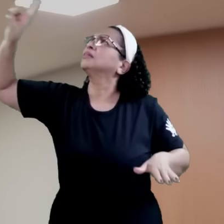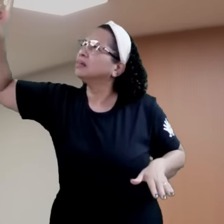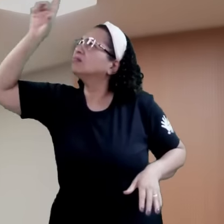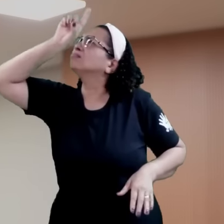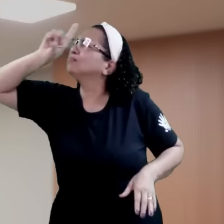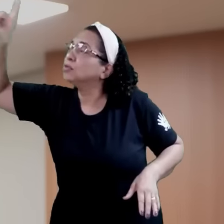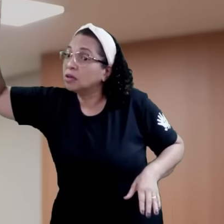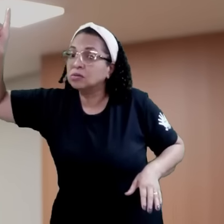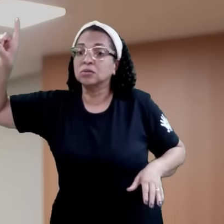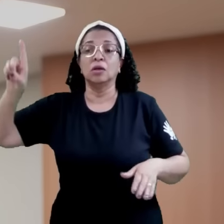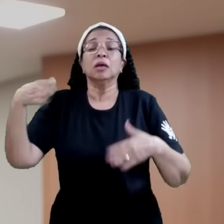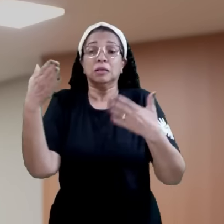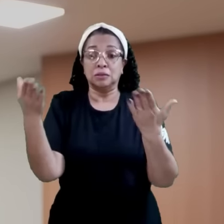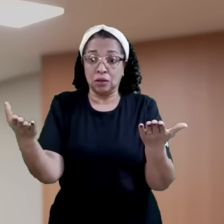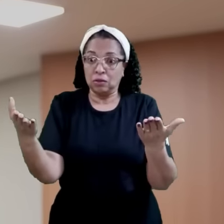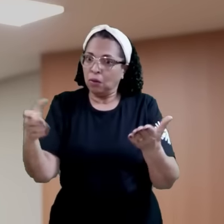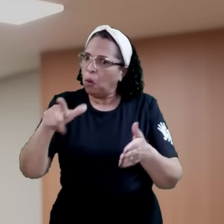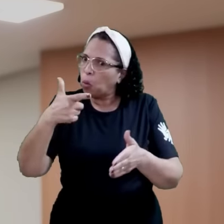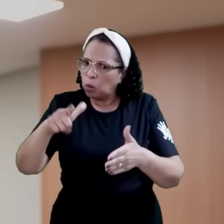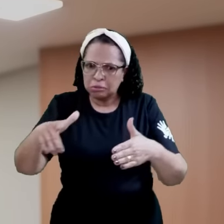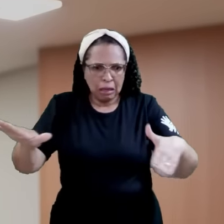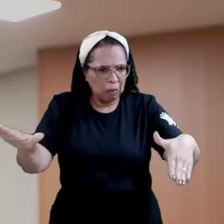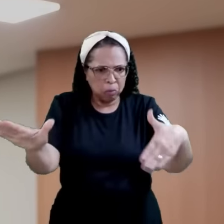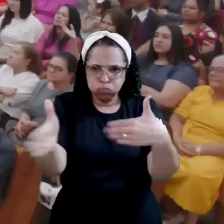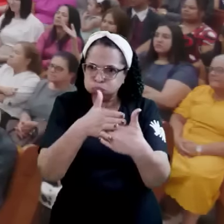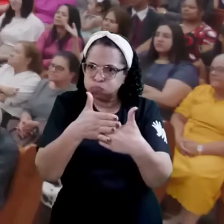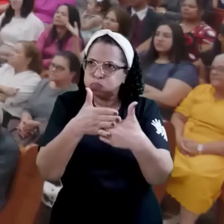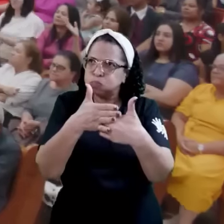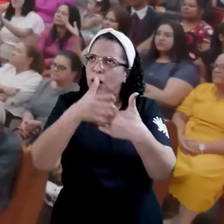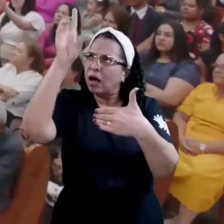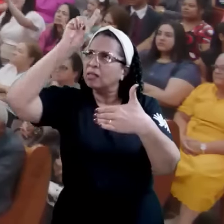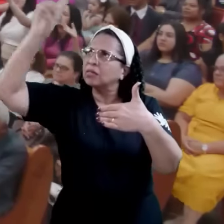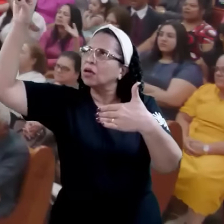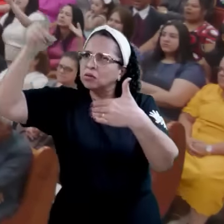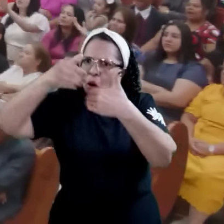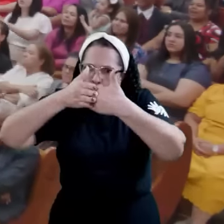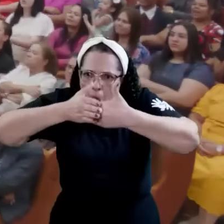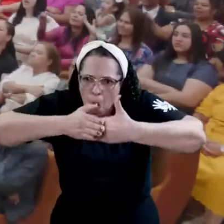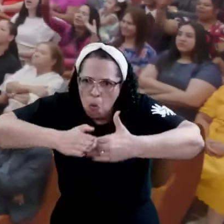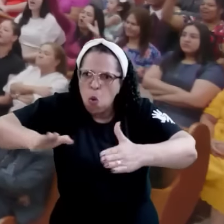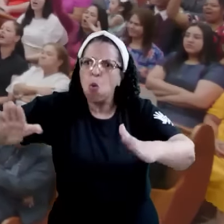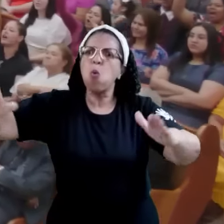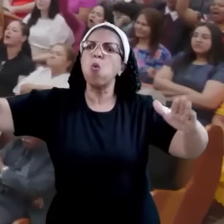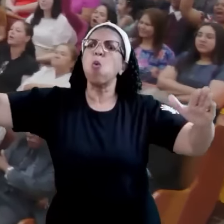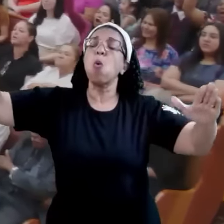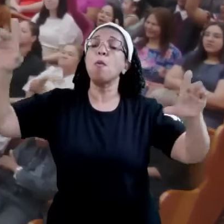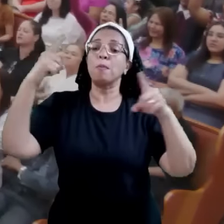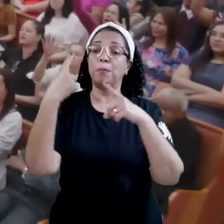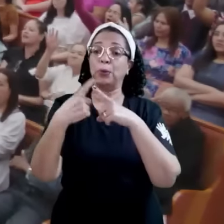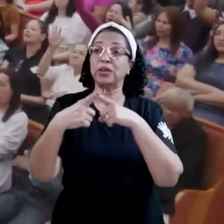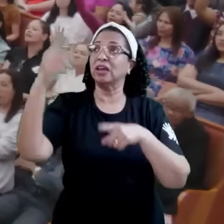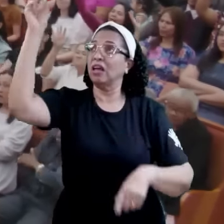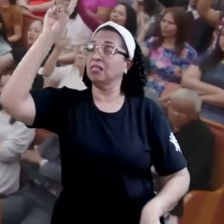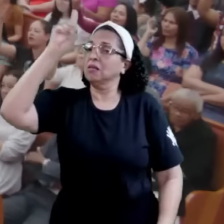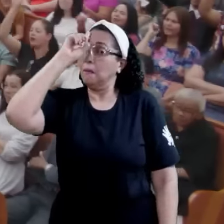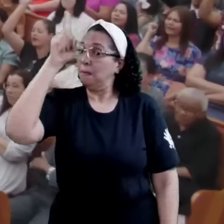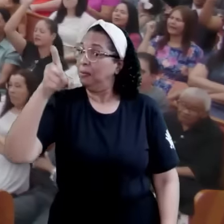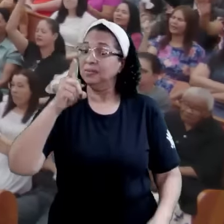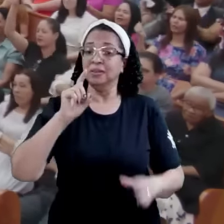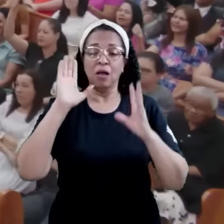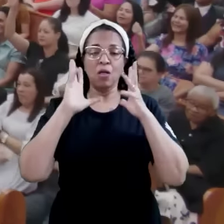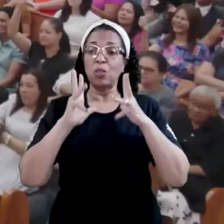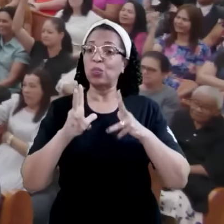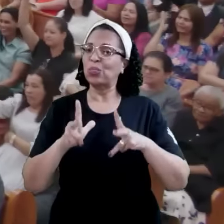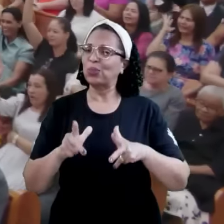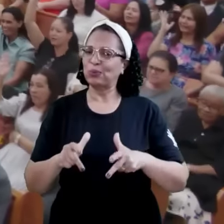abrir porta onde não tem não interessa Onde tá a porta O interessante é na mão de quem tá a chave a chave é dele a porta vai se abrir